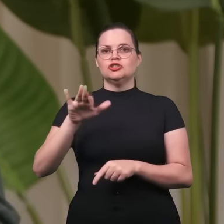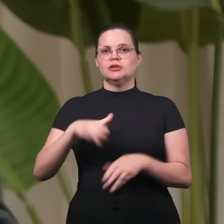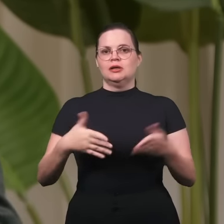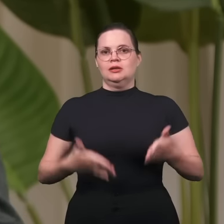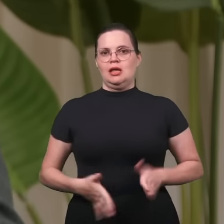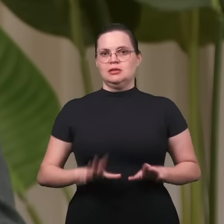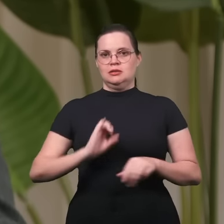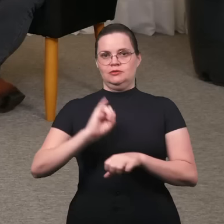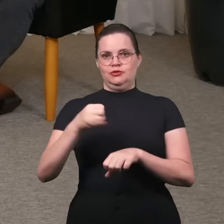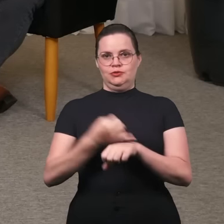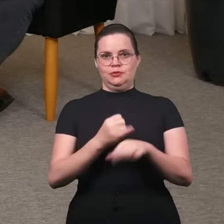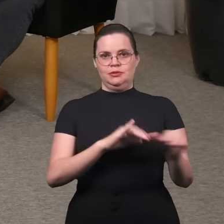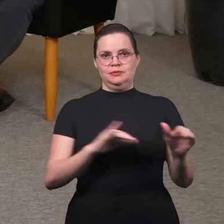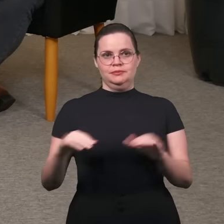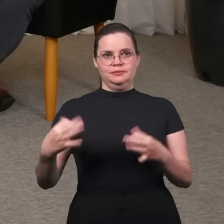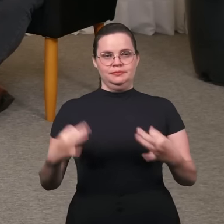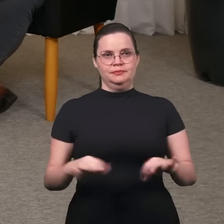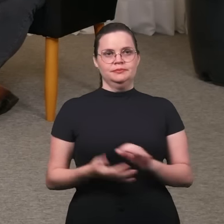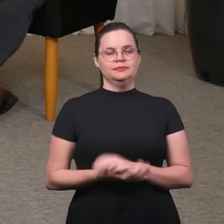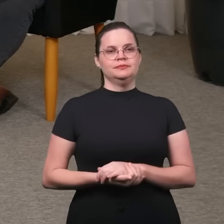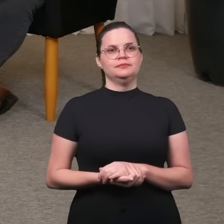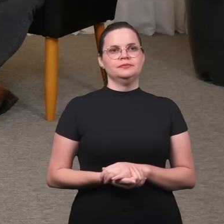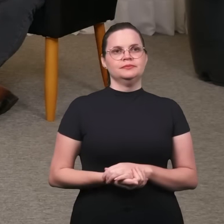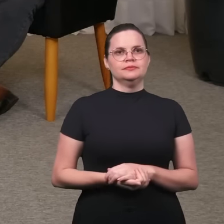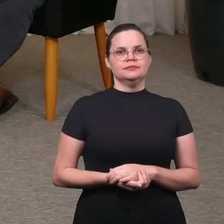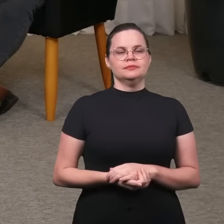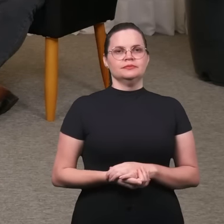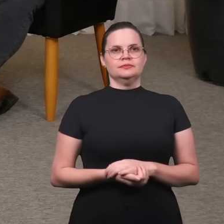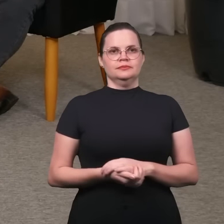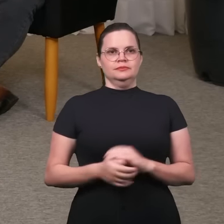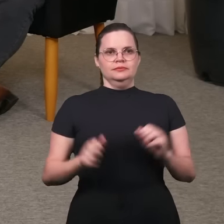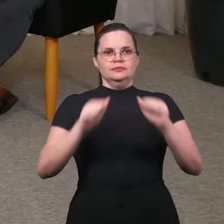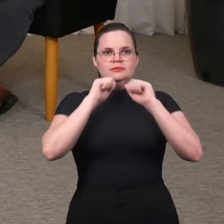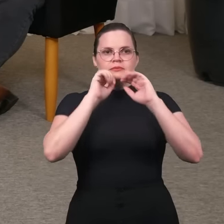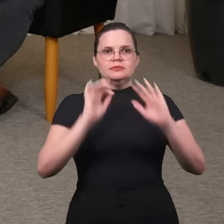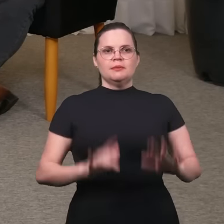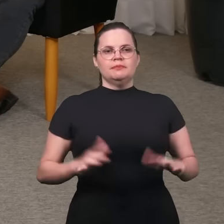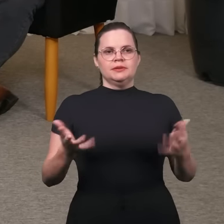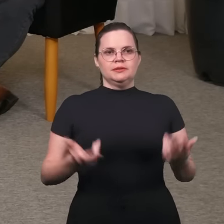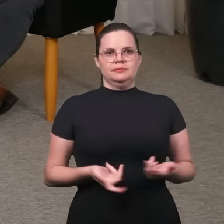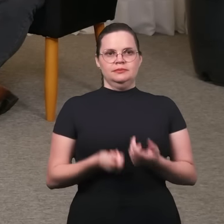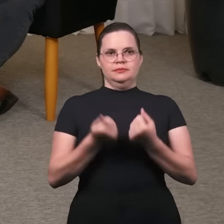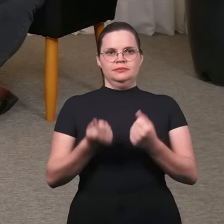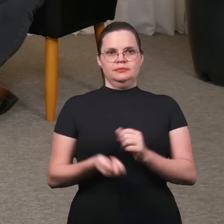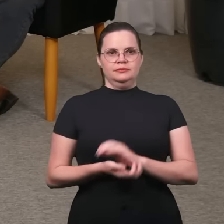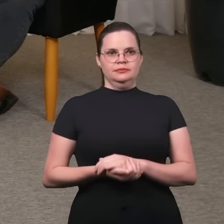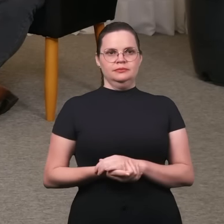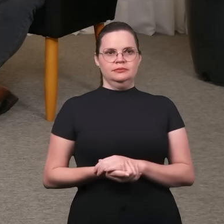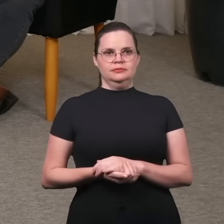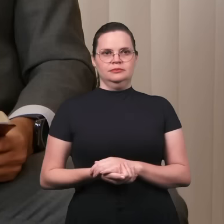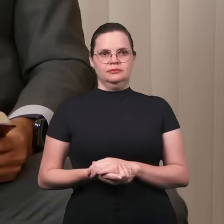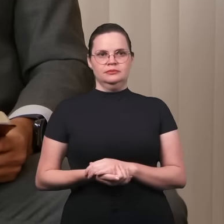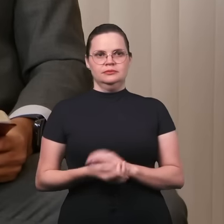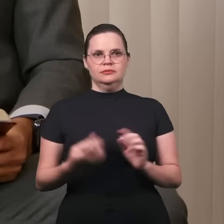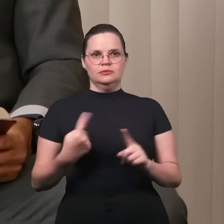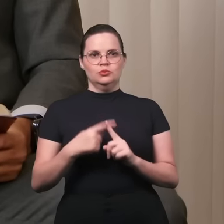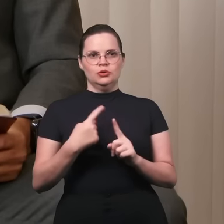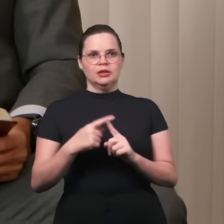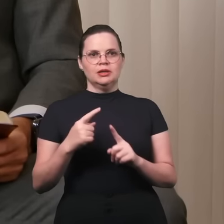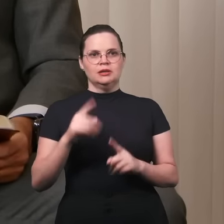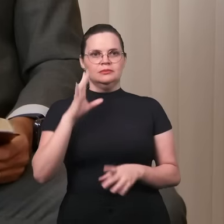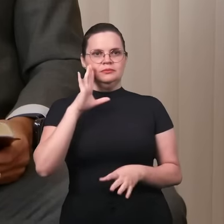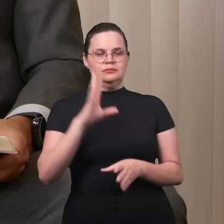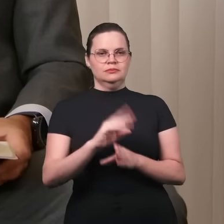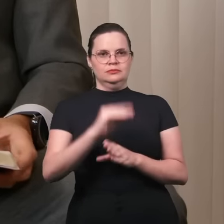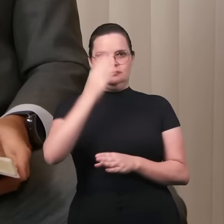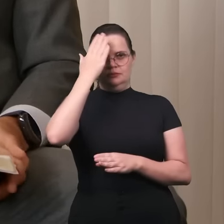não é verdade? Essa é uma bênção muito grande, nós compreendemos primeiramente, que Jerusalém é